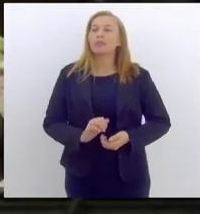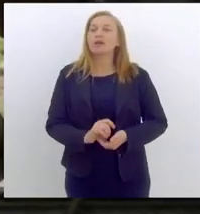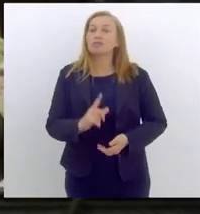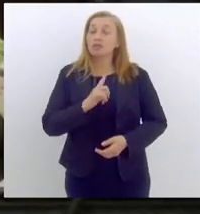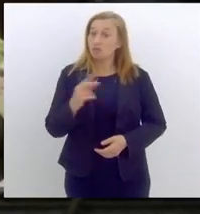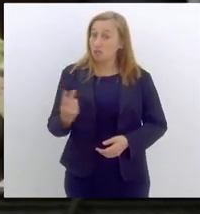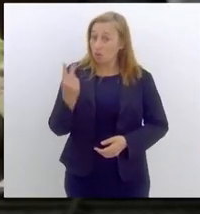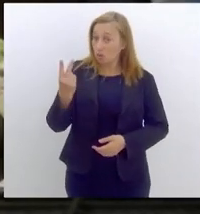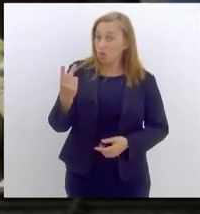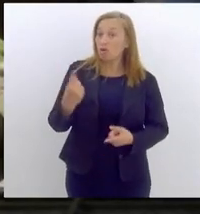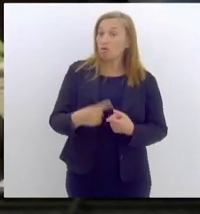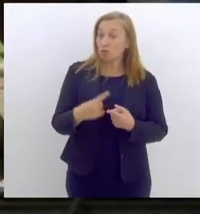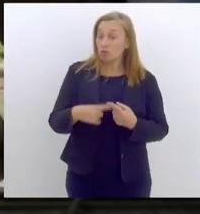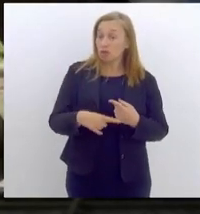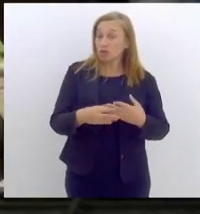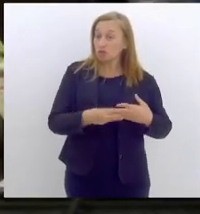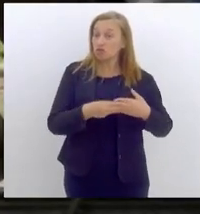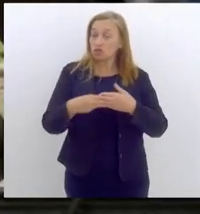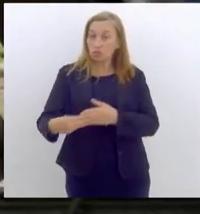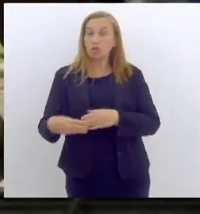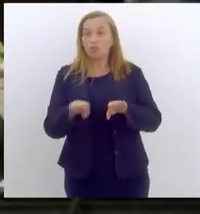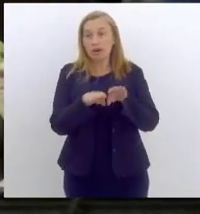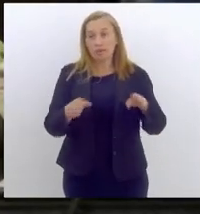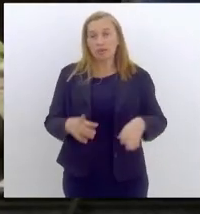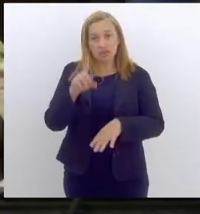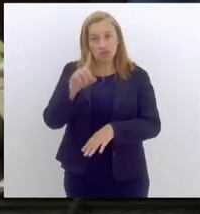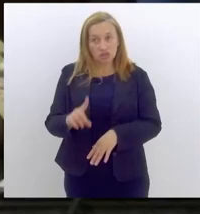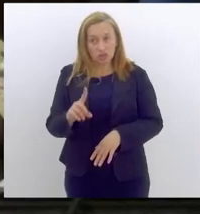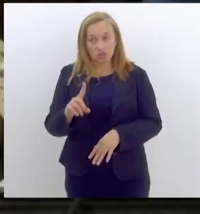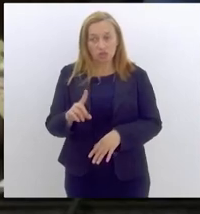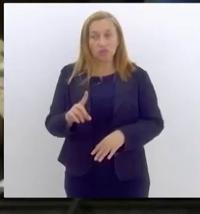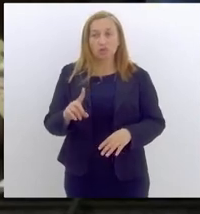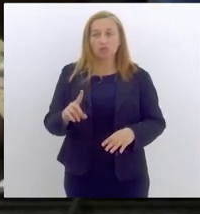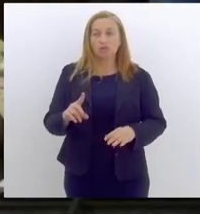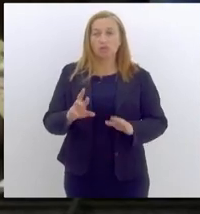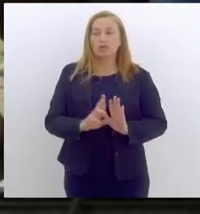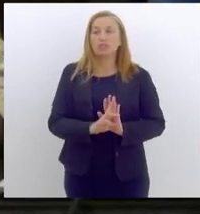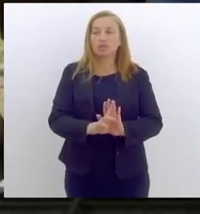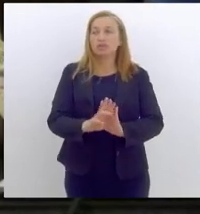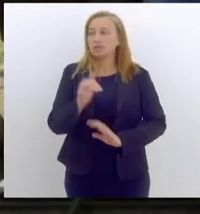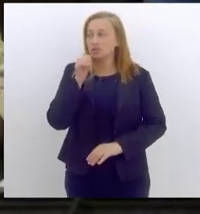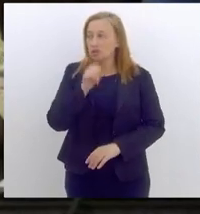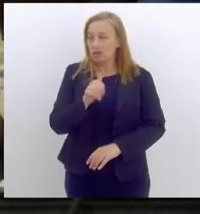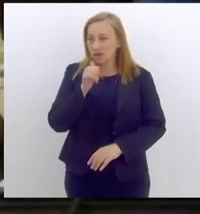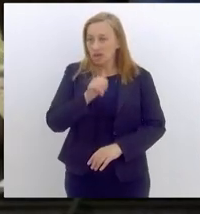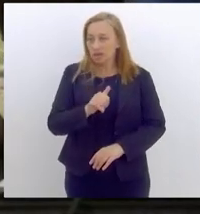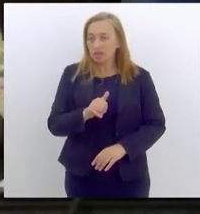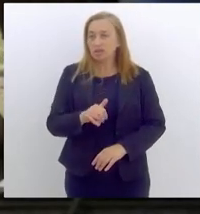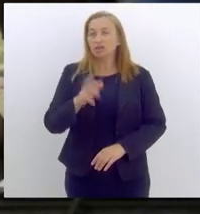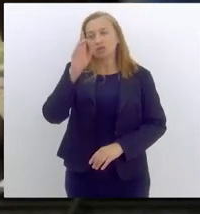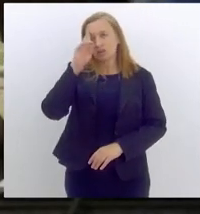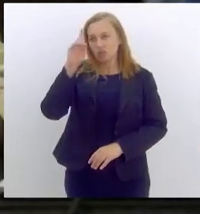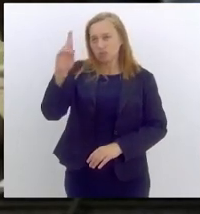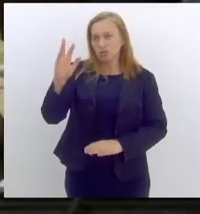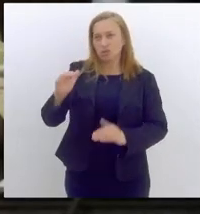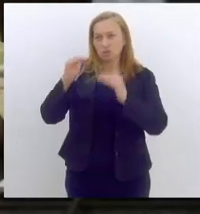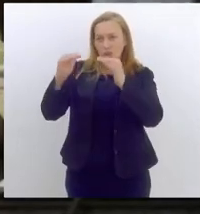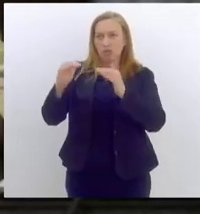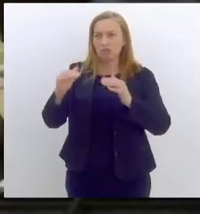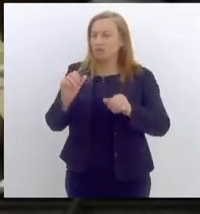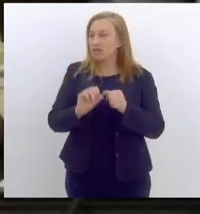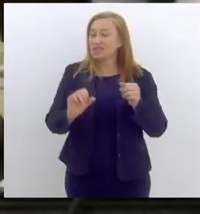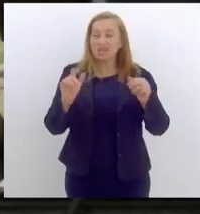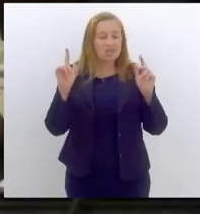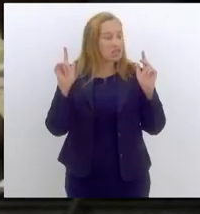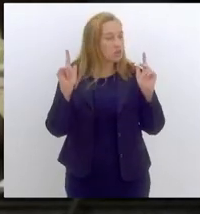porque nos trouxe para a mesa diretora, trouxe a figura das mulheres para a mesa diretora, e Vossa Excelência vem fazendo